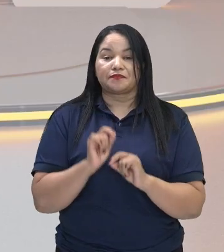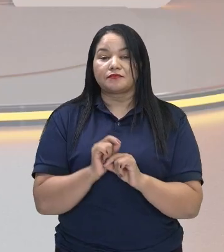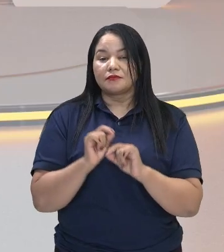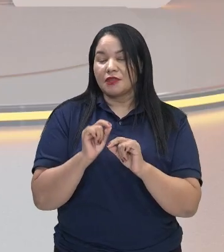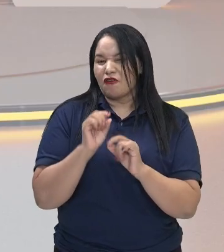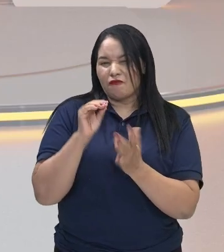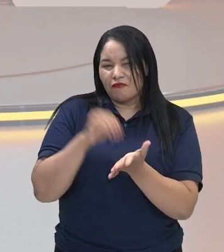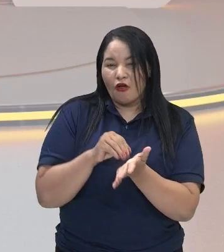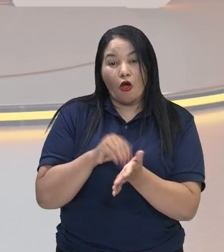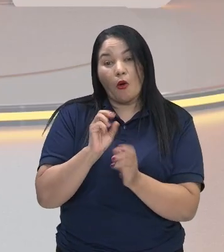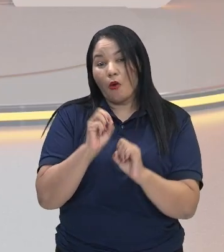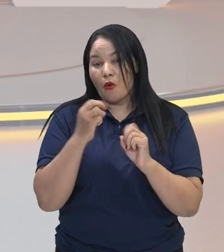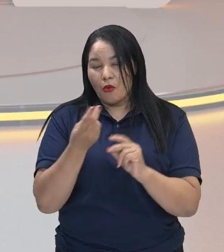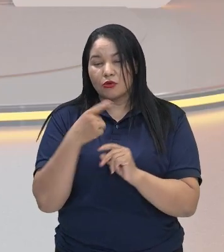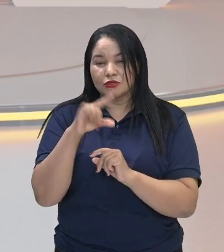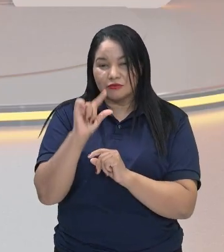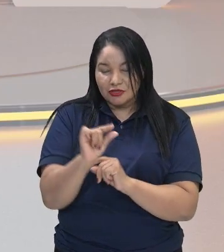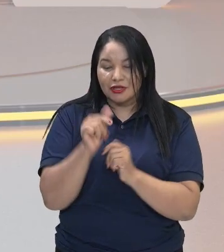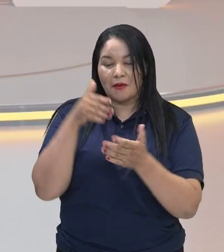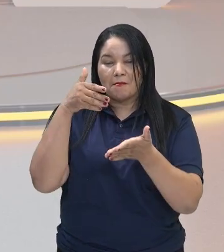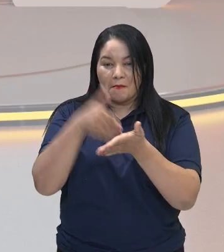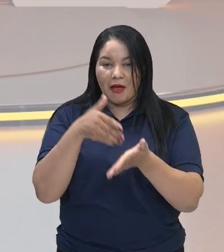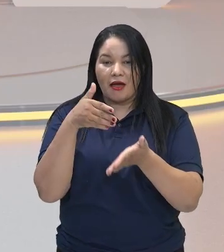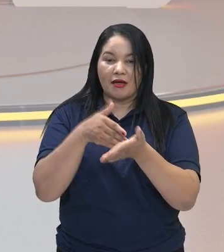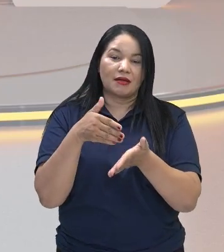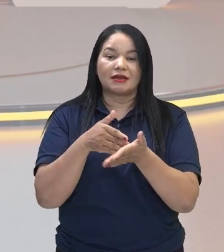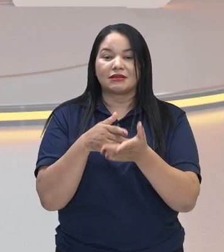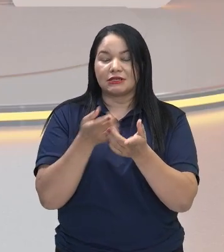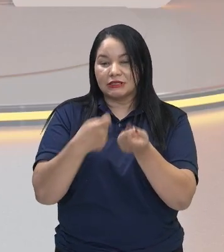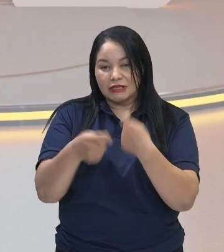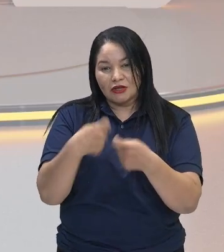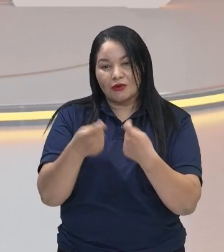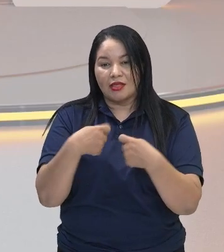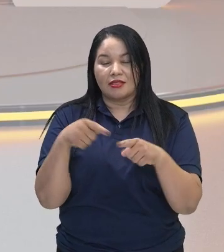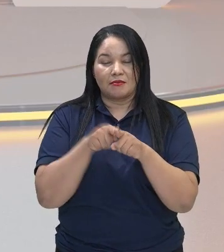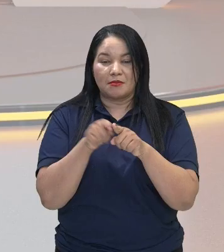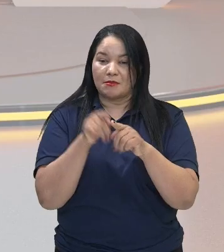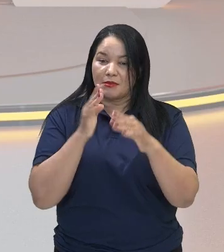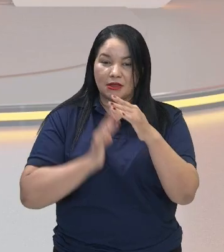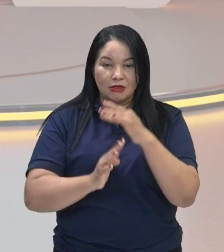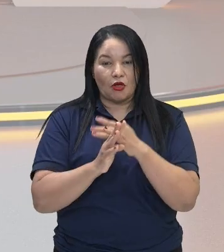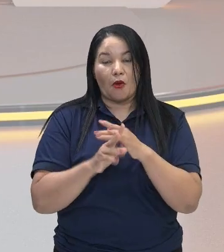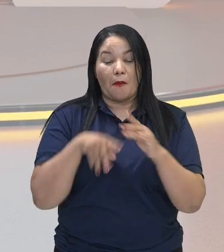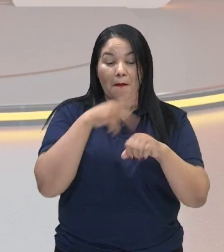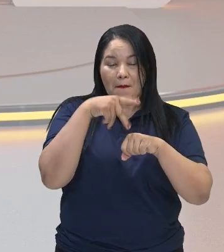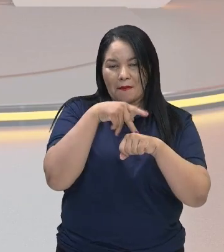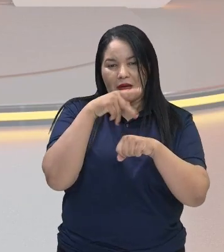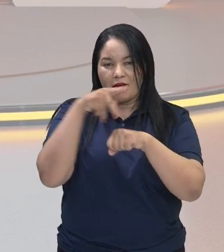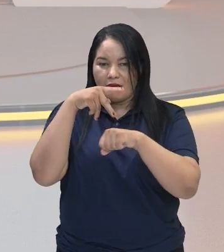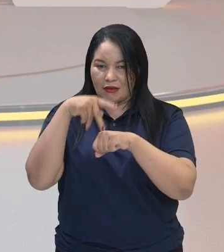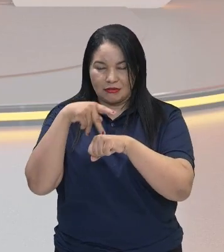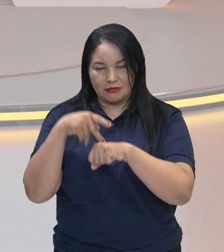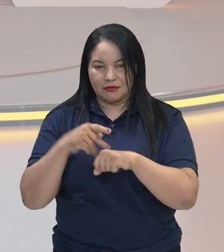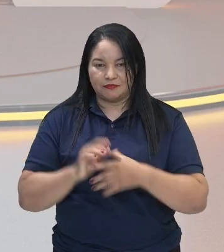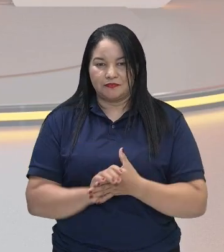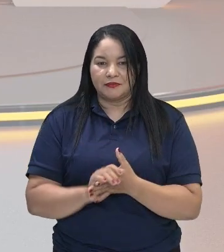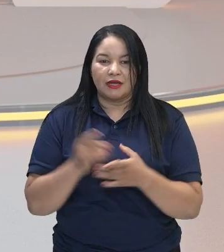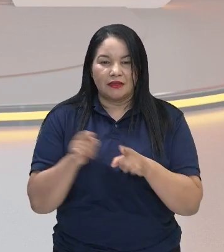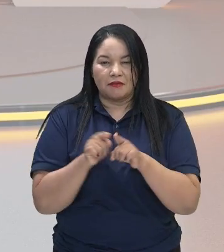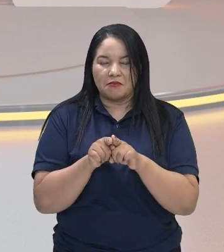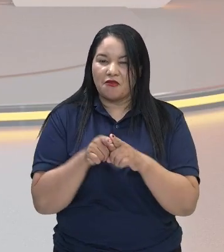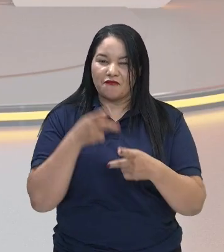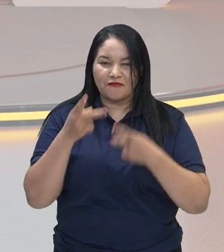ou diminuição de barreiras econômicas e migratórias entre países. Nós dissemos